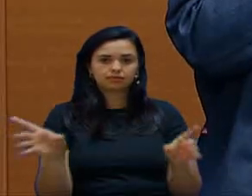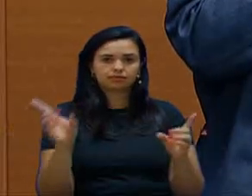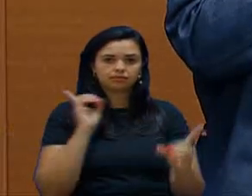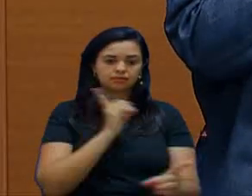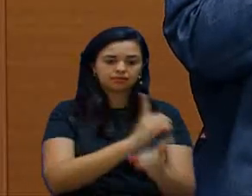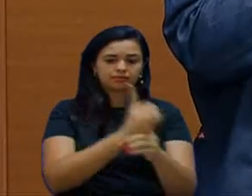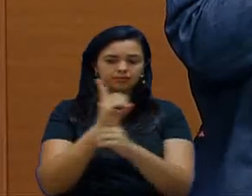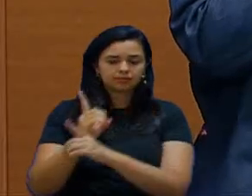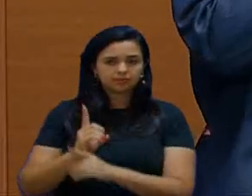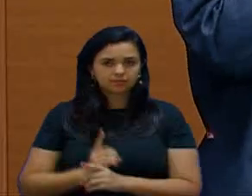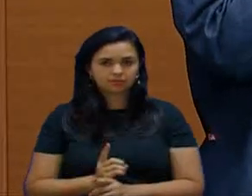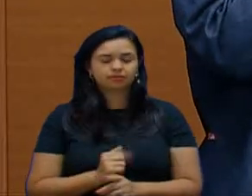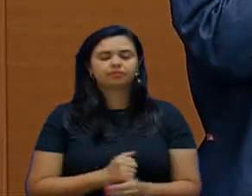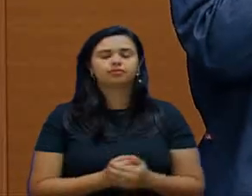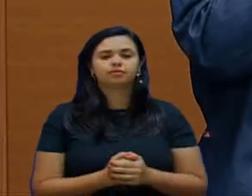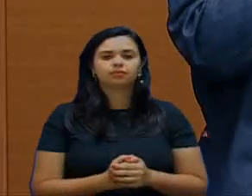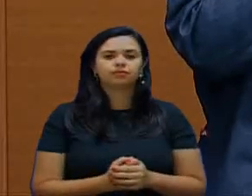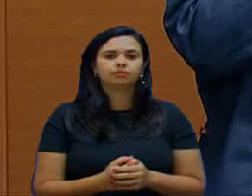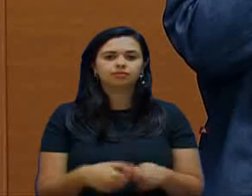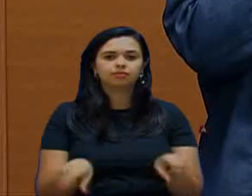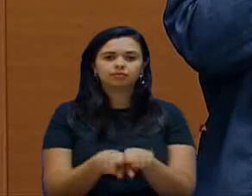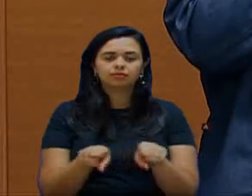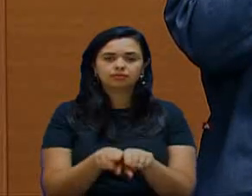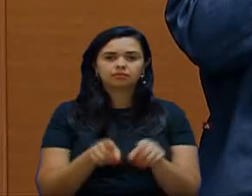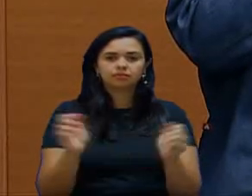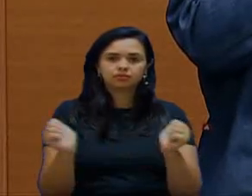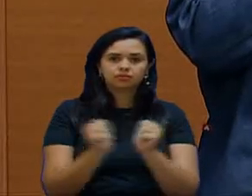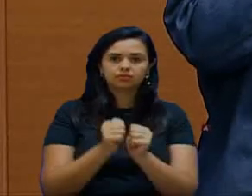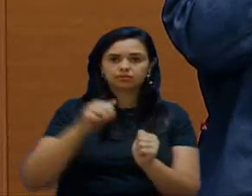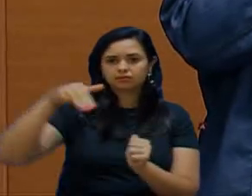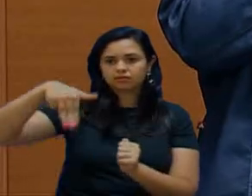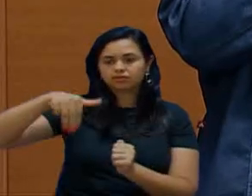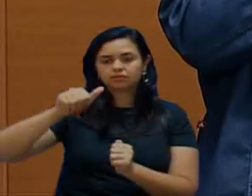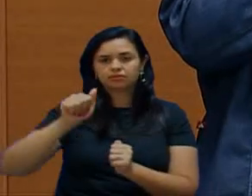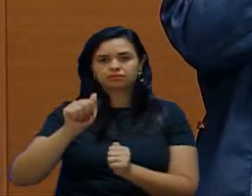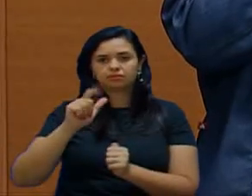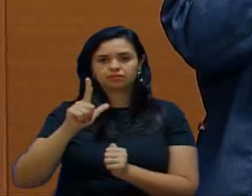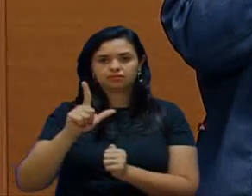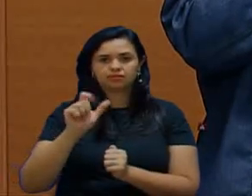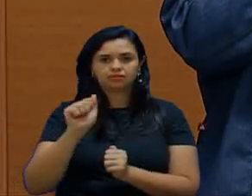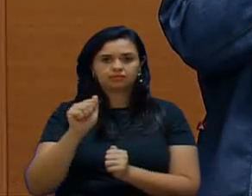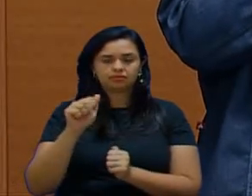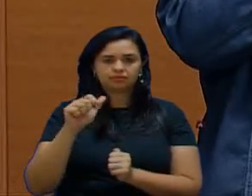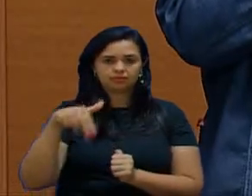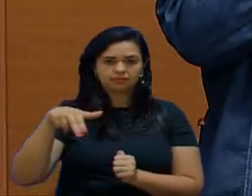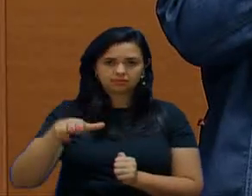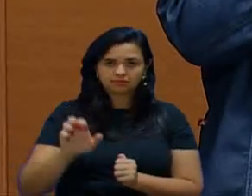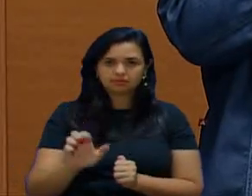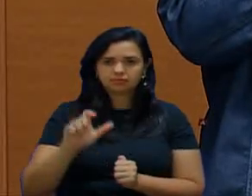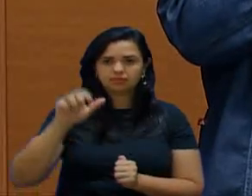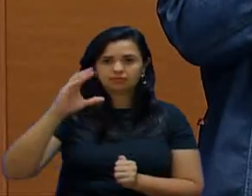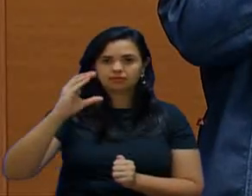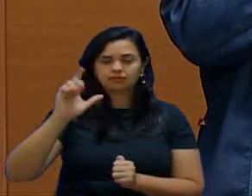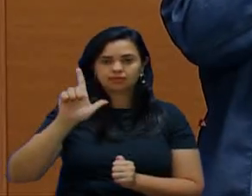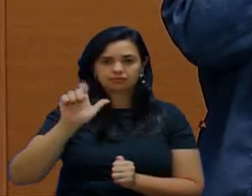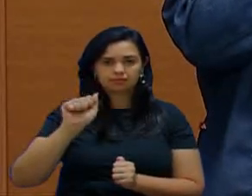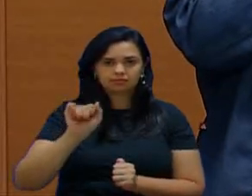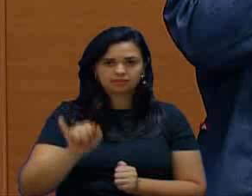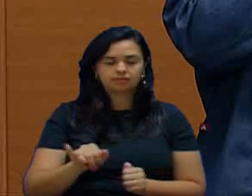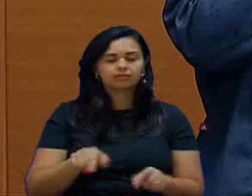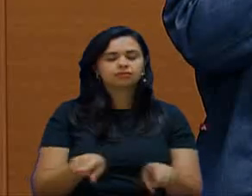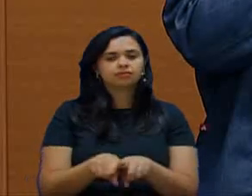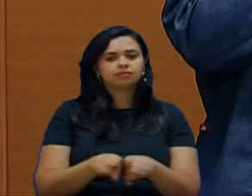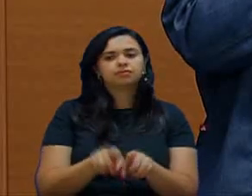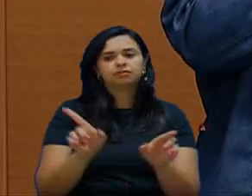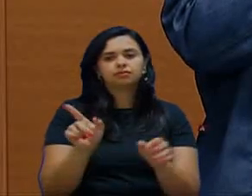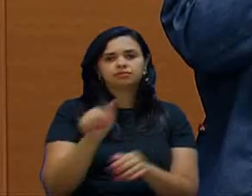de quarta-feira também, né, juntamente com a Melanie Klein, nós fazemos um trabalho, né, voltado para os alunos que possuem,